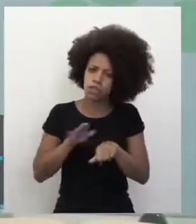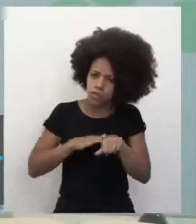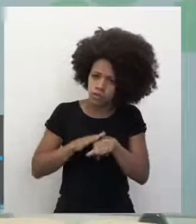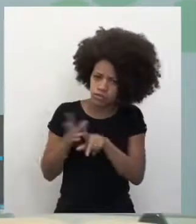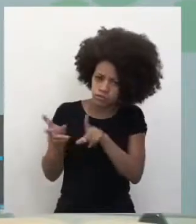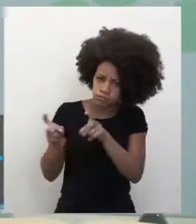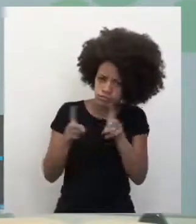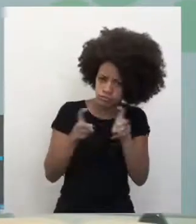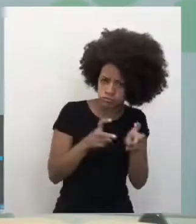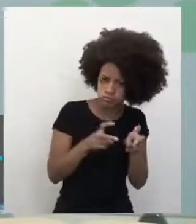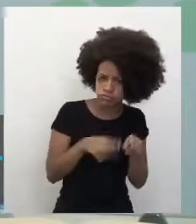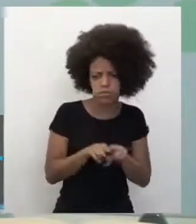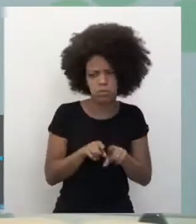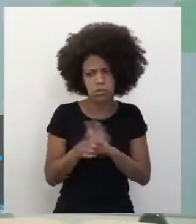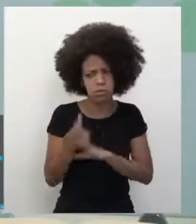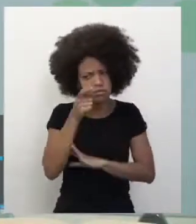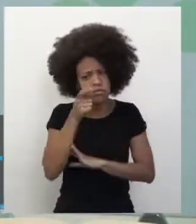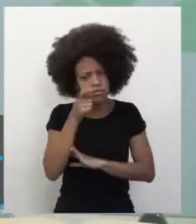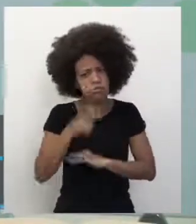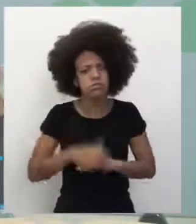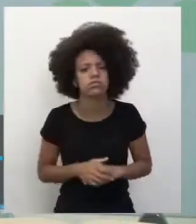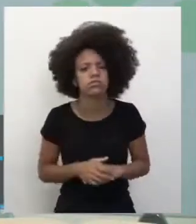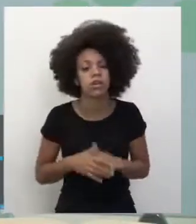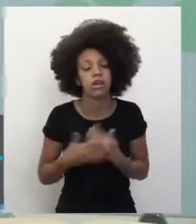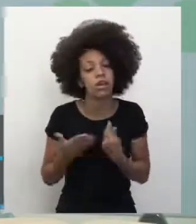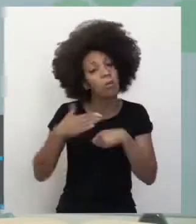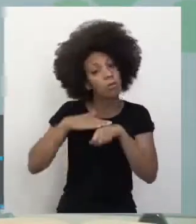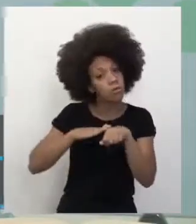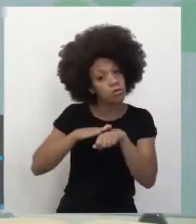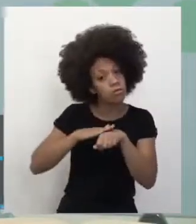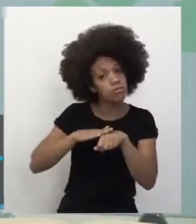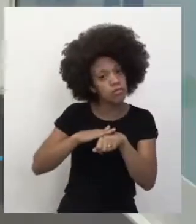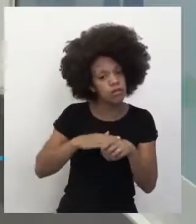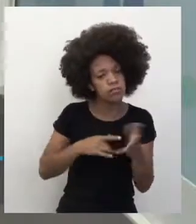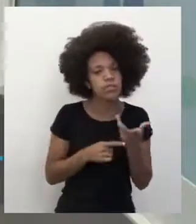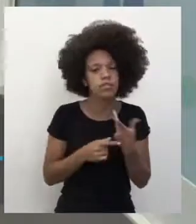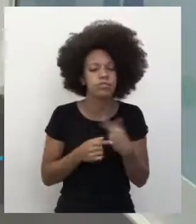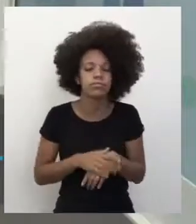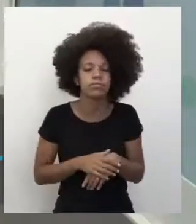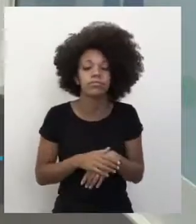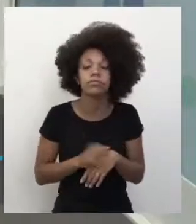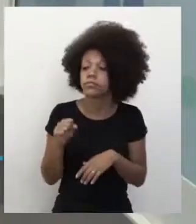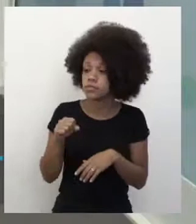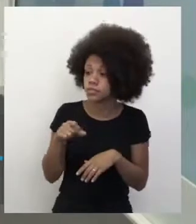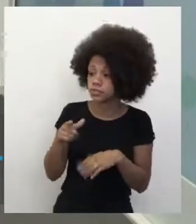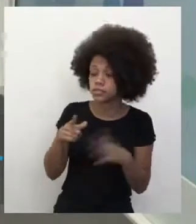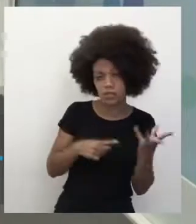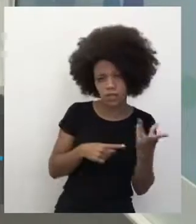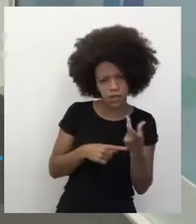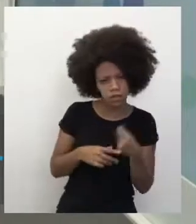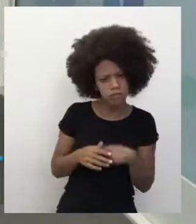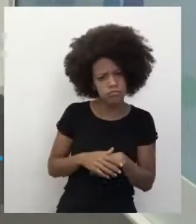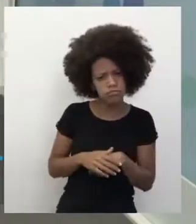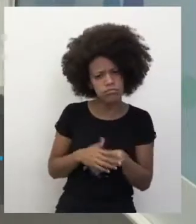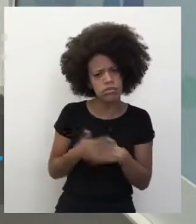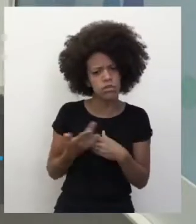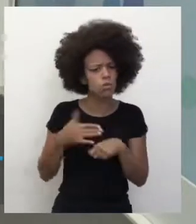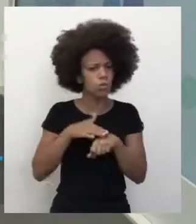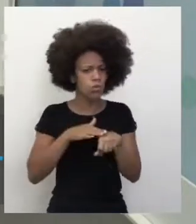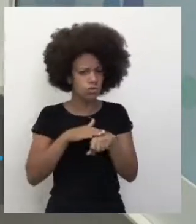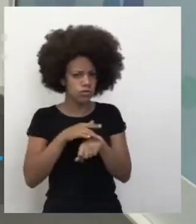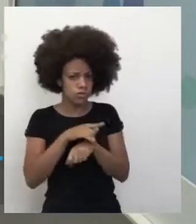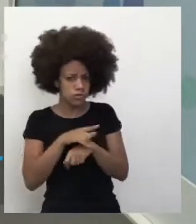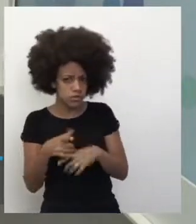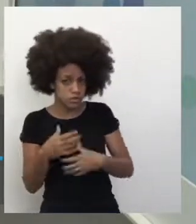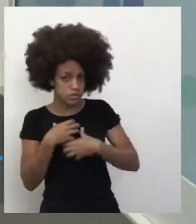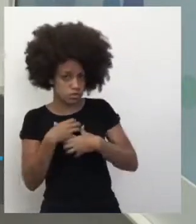com aquilo também. Isso é muito interessante, né? Muito é uma legal. Conversa, né, a arte, né? Ou seja, isso aqui ia falar, isso é arte, professor. Exato. Conversou com você, sentiu